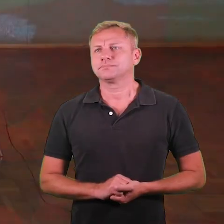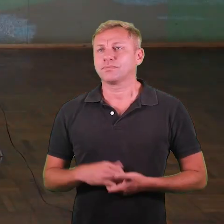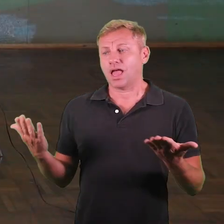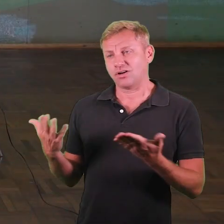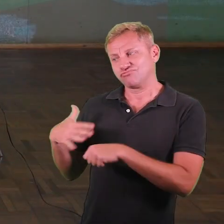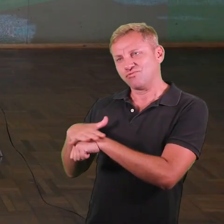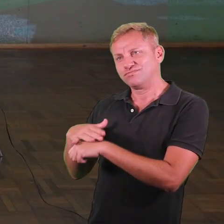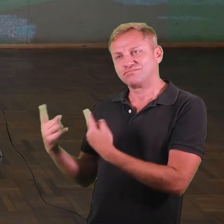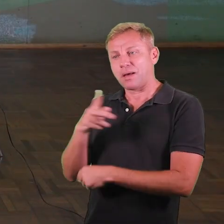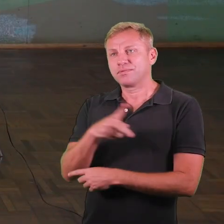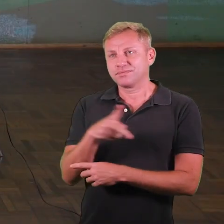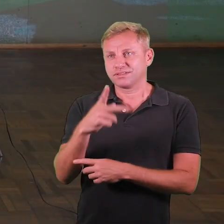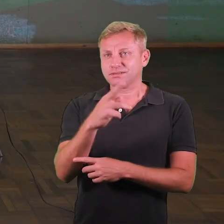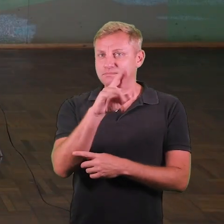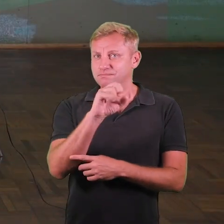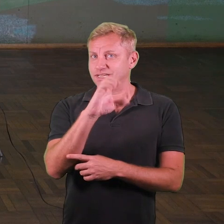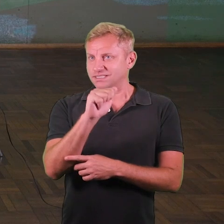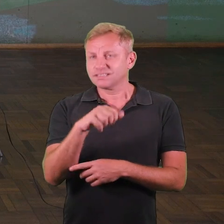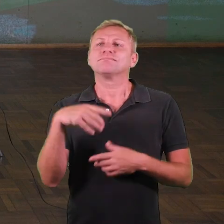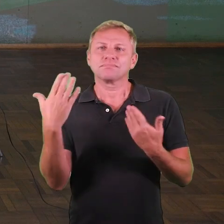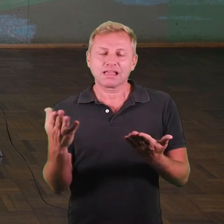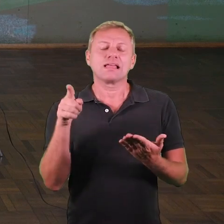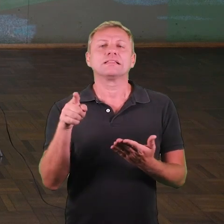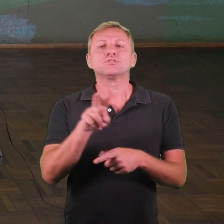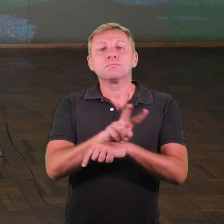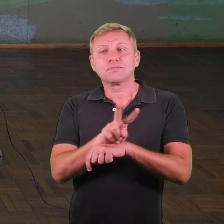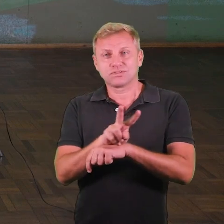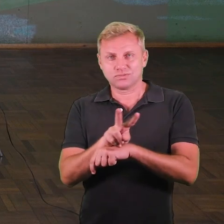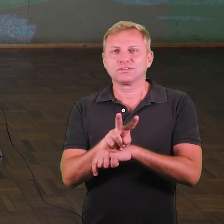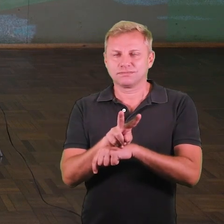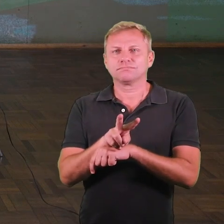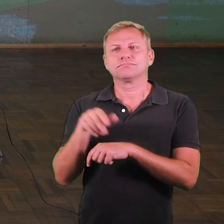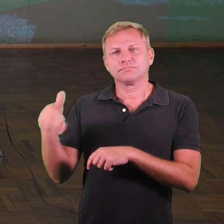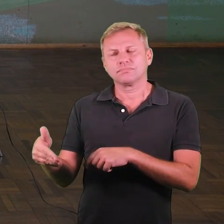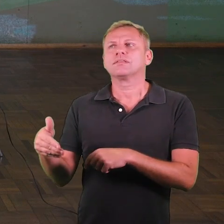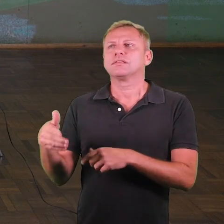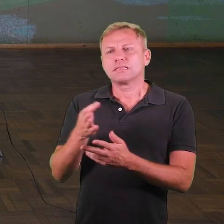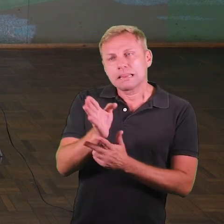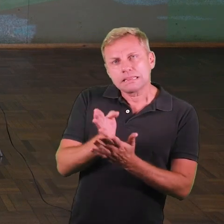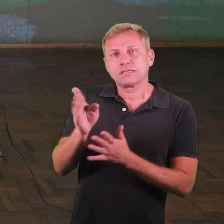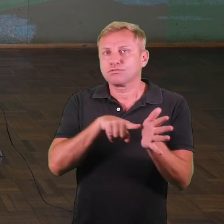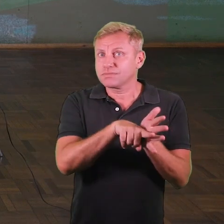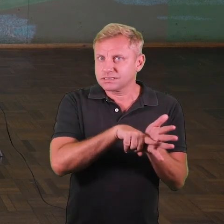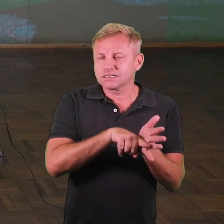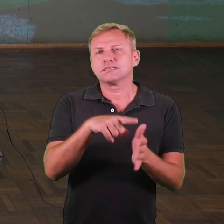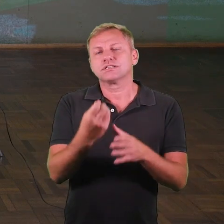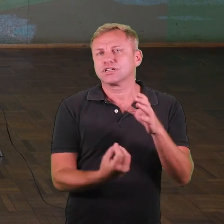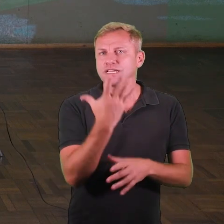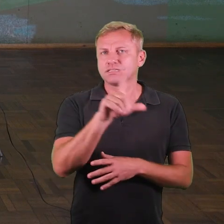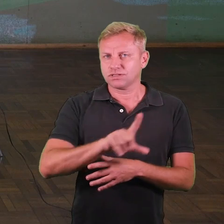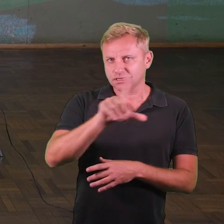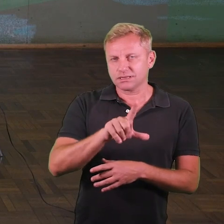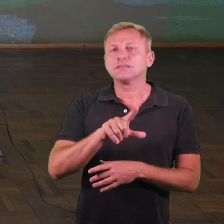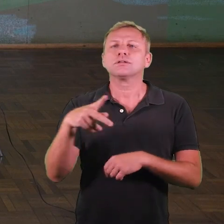A gente conversa agora com a professora Prisca Agustoni, que é supervisora dessa linha de pesquisa Criação